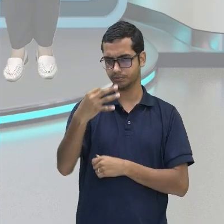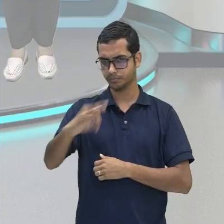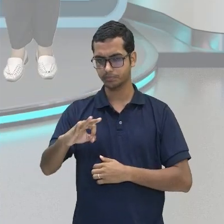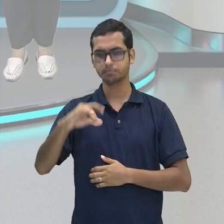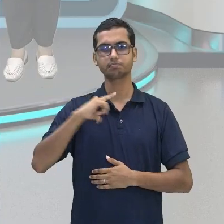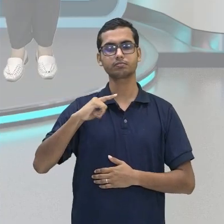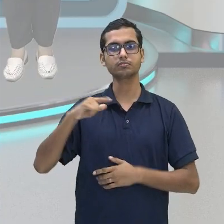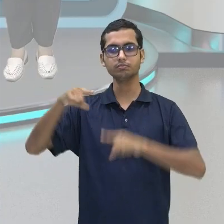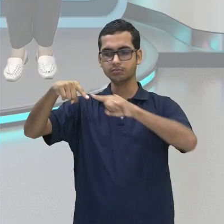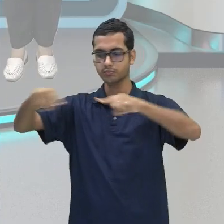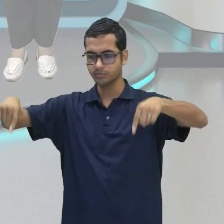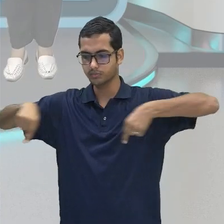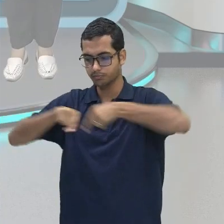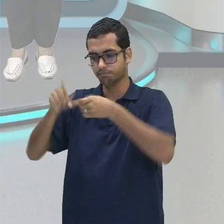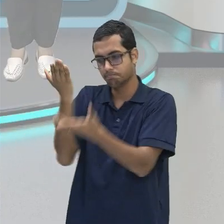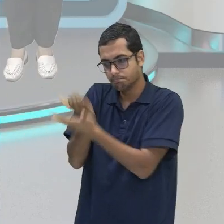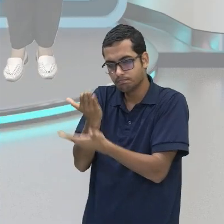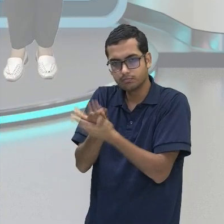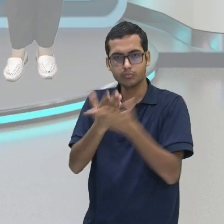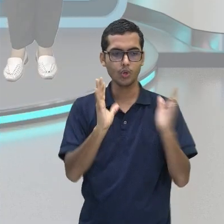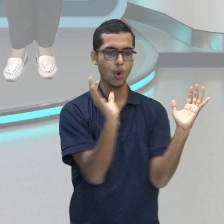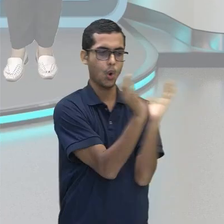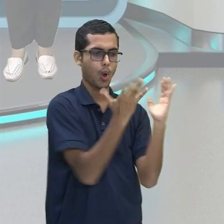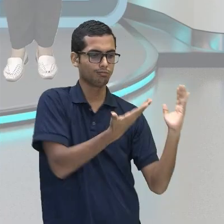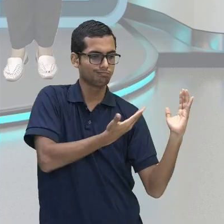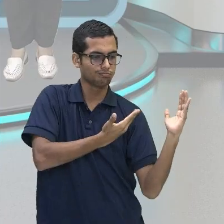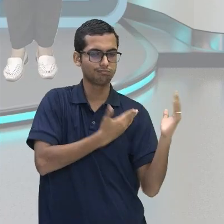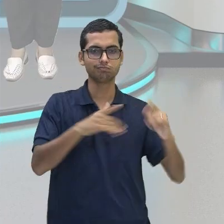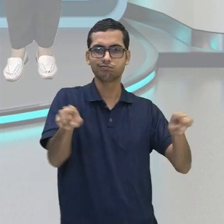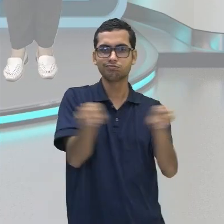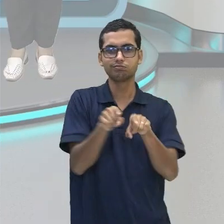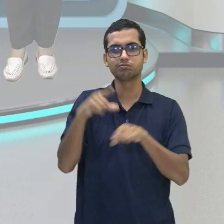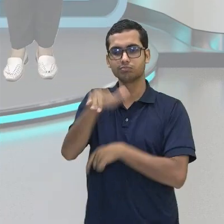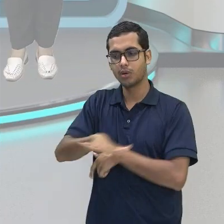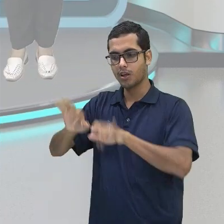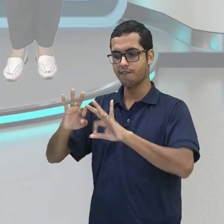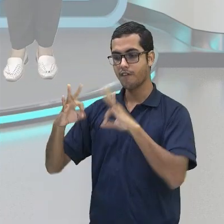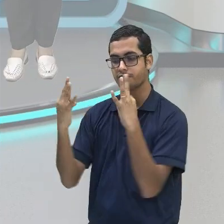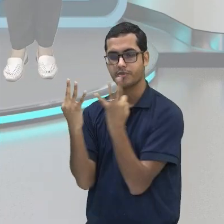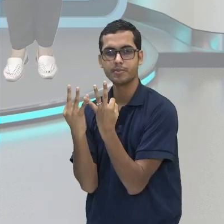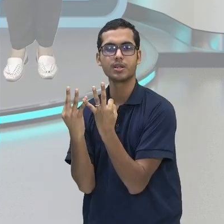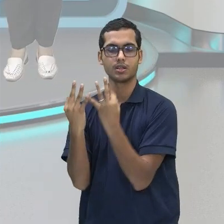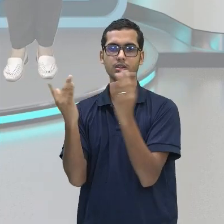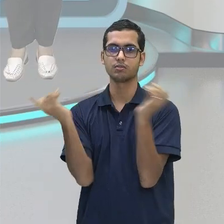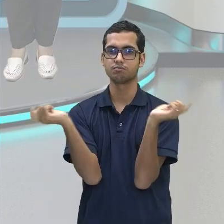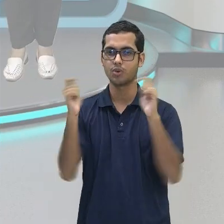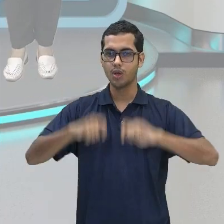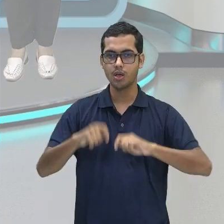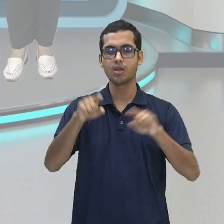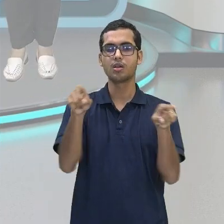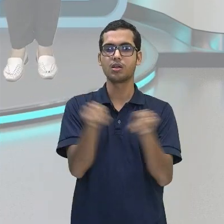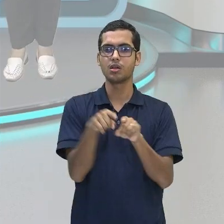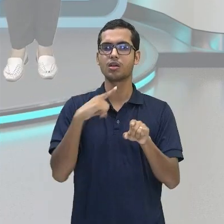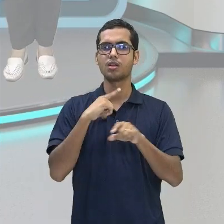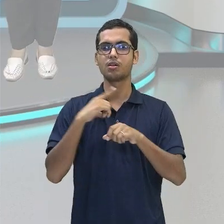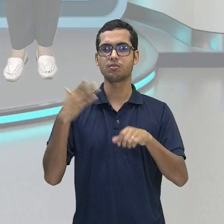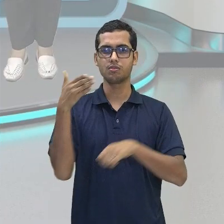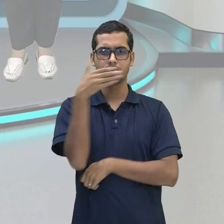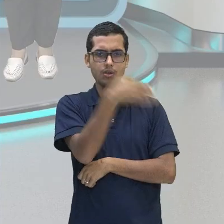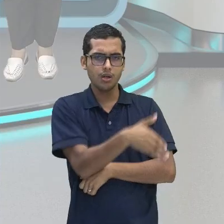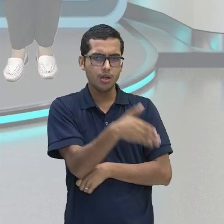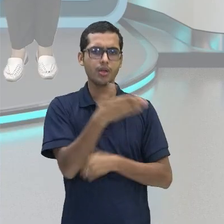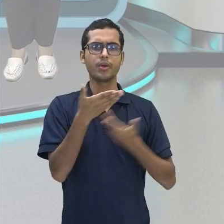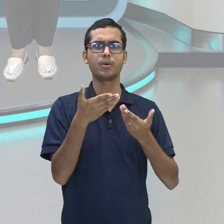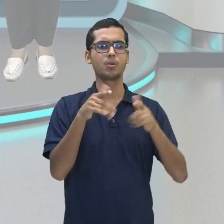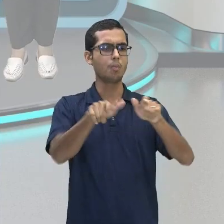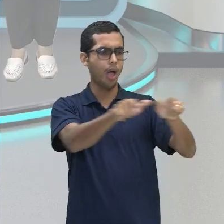sua sala de aula, no seu grupo de amigos, no seu ambiente familiar, se você frequenta ali algum tipo